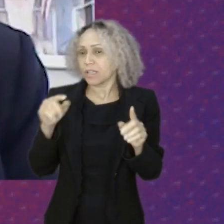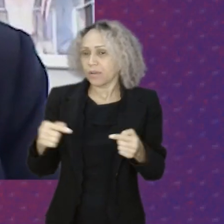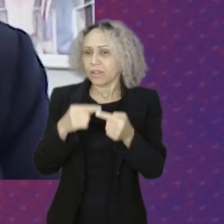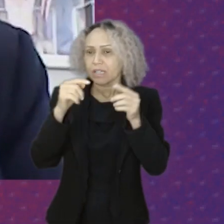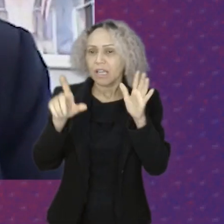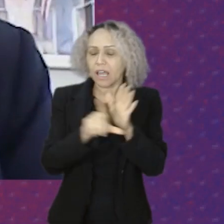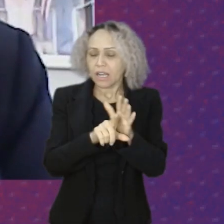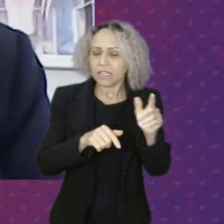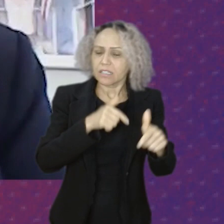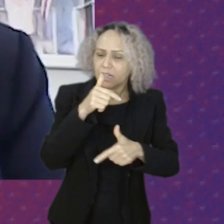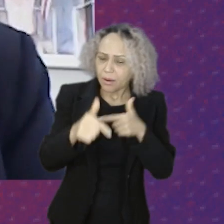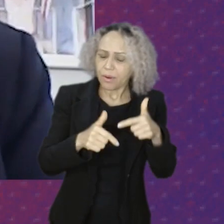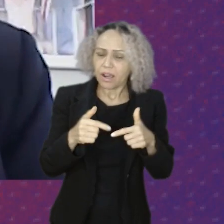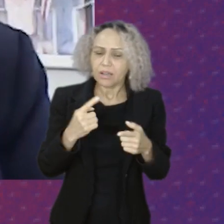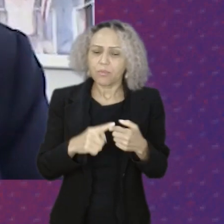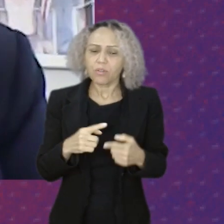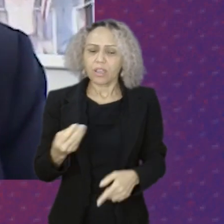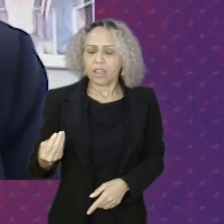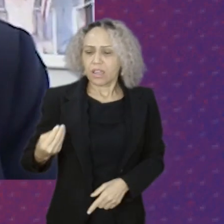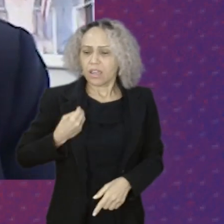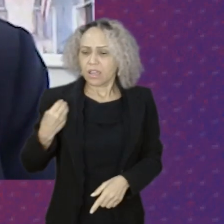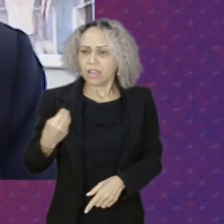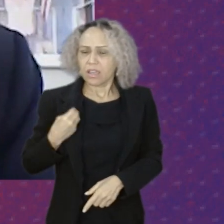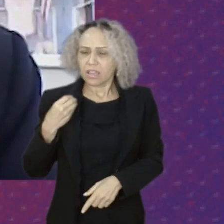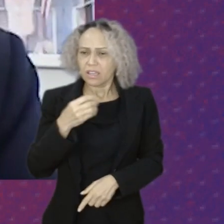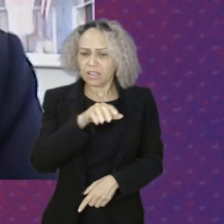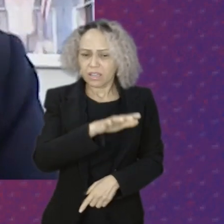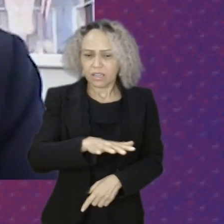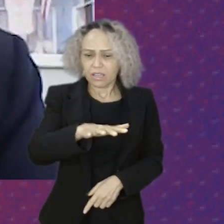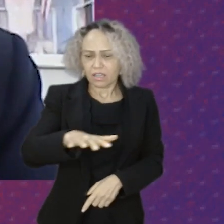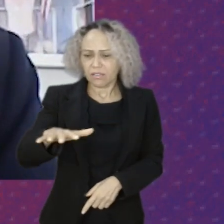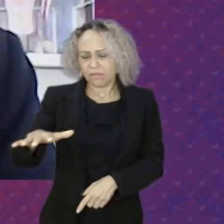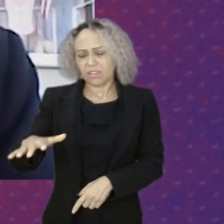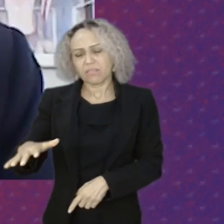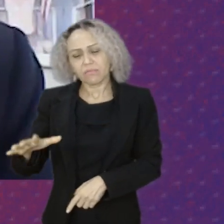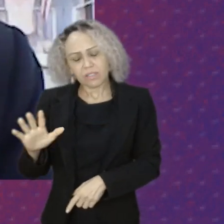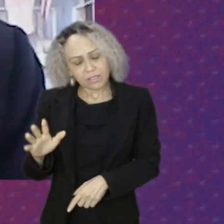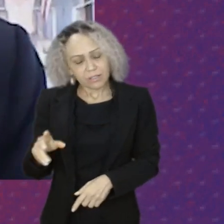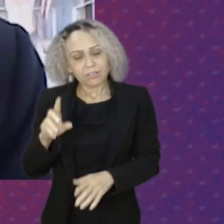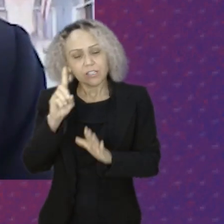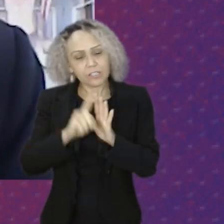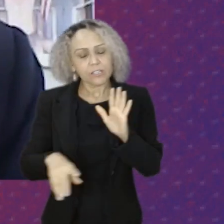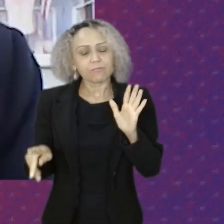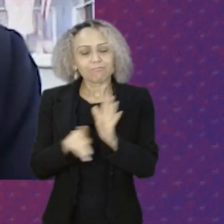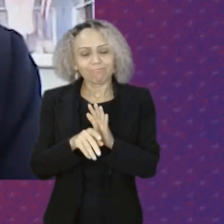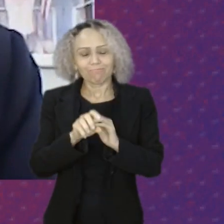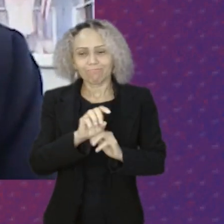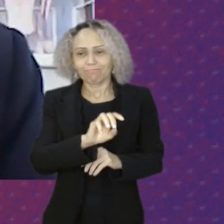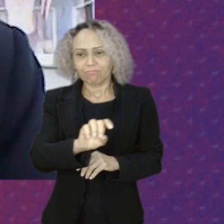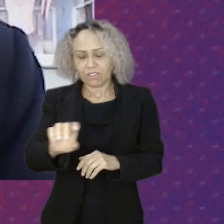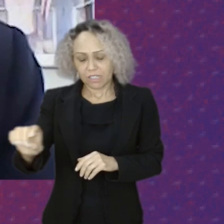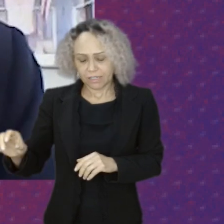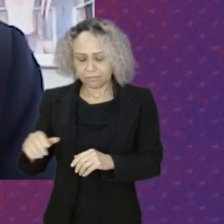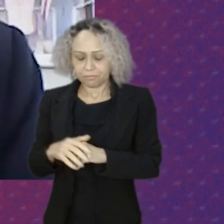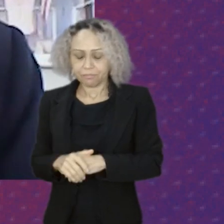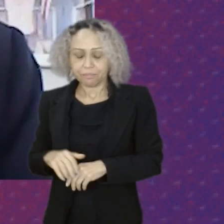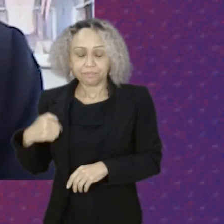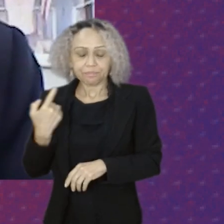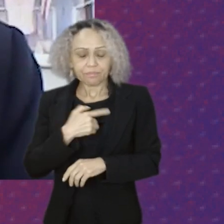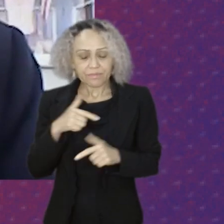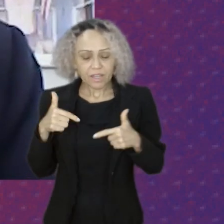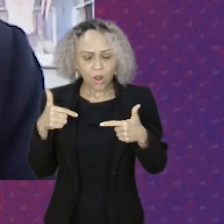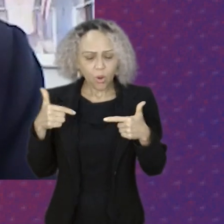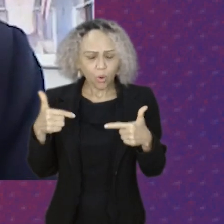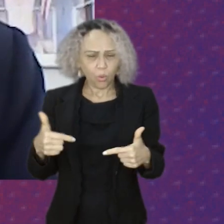terra, então eles passam a ser credores e ter aquela terra como deles também. E nós estamos nessa luta aqui, na questão de enfrentar